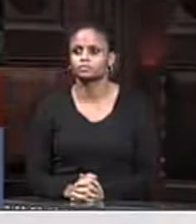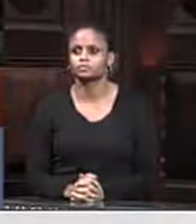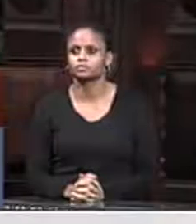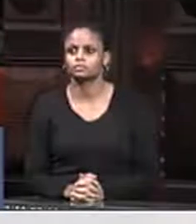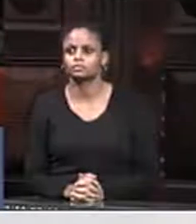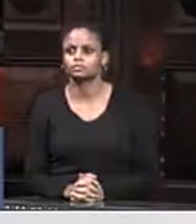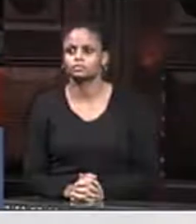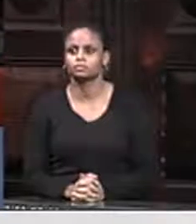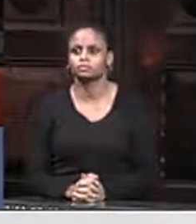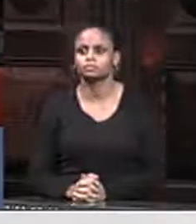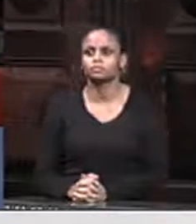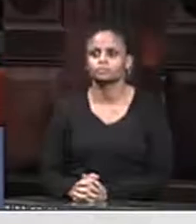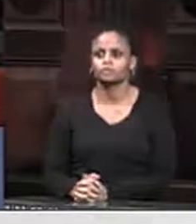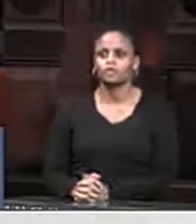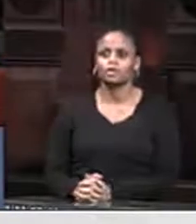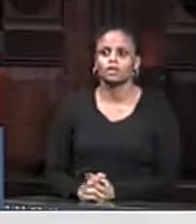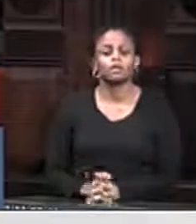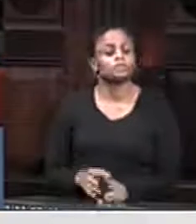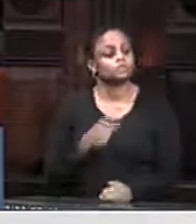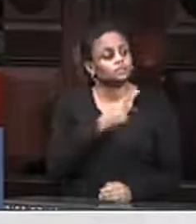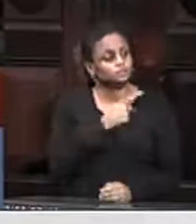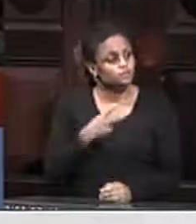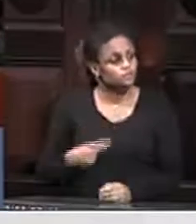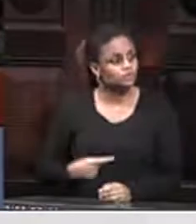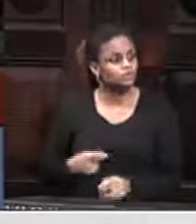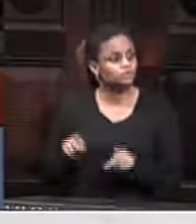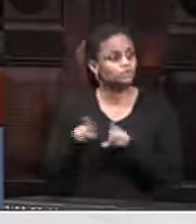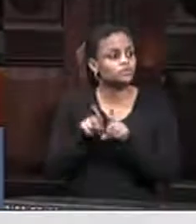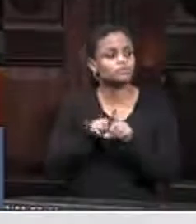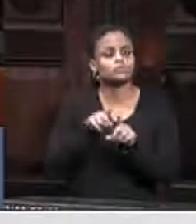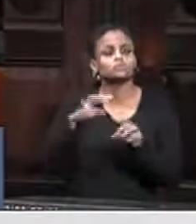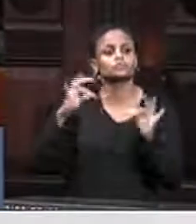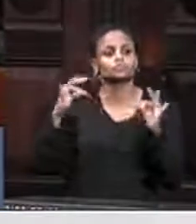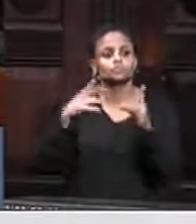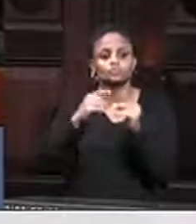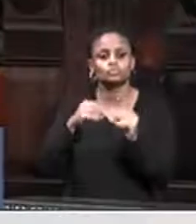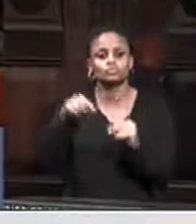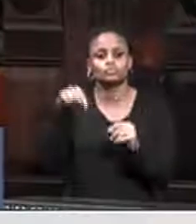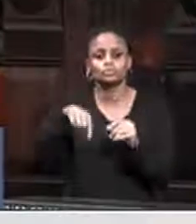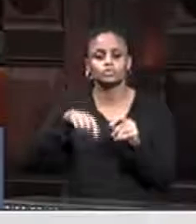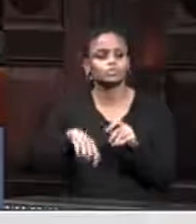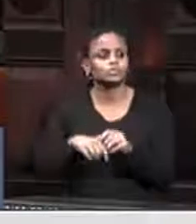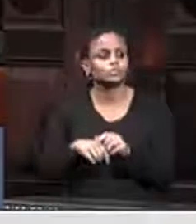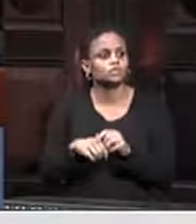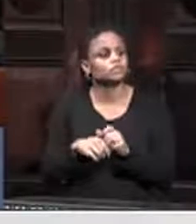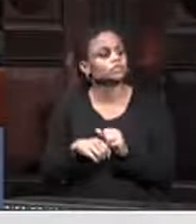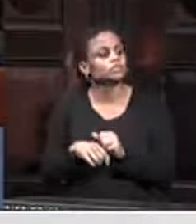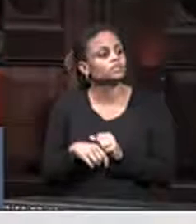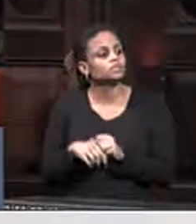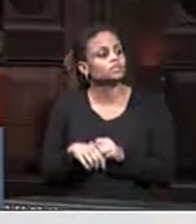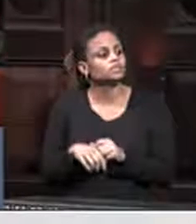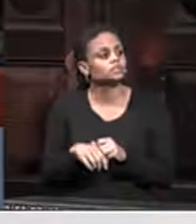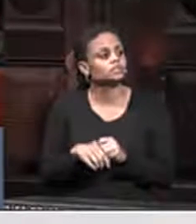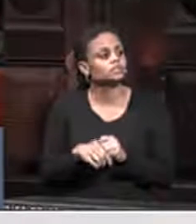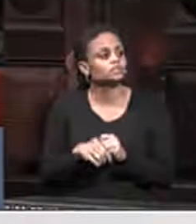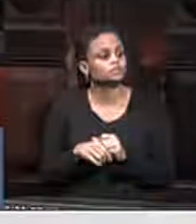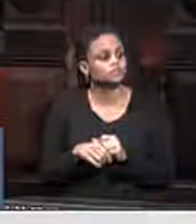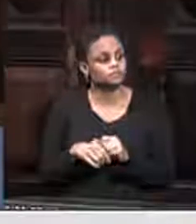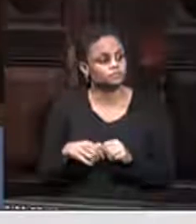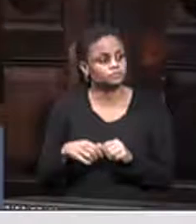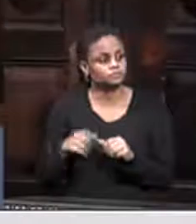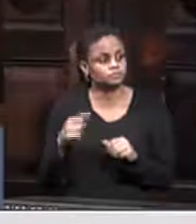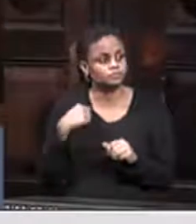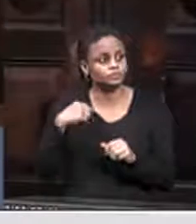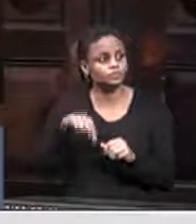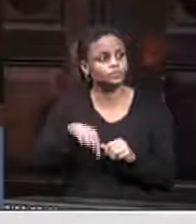Senhor presidente, senhoras e senhores deputados, representantes aqui no plenário da FAETEC, eu subo aqui